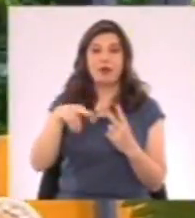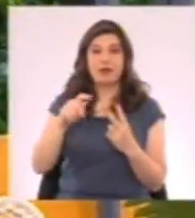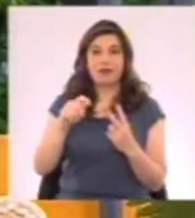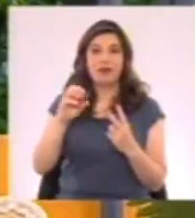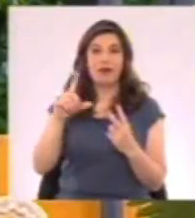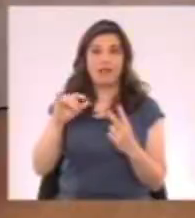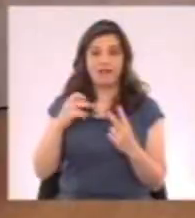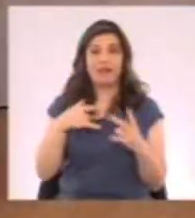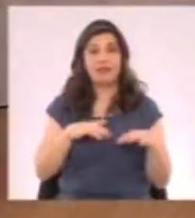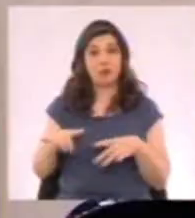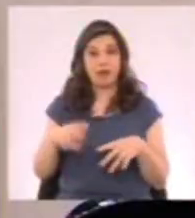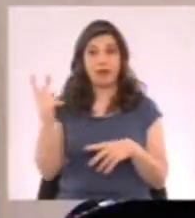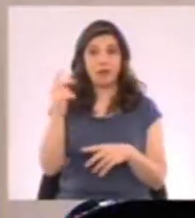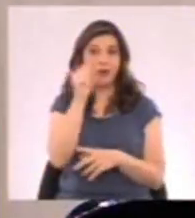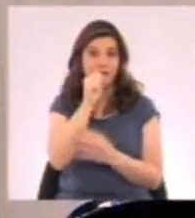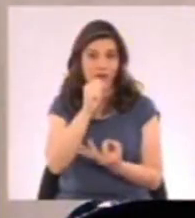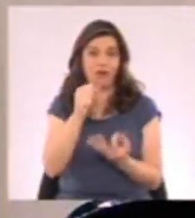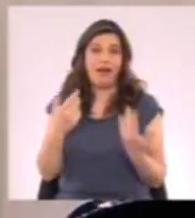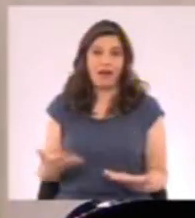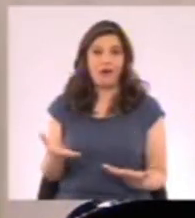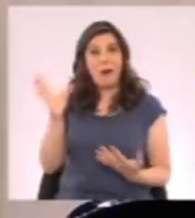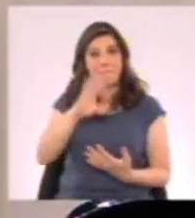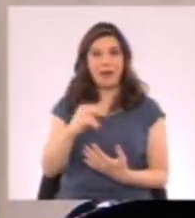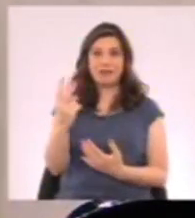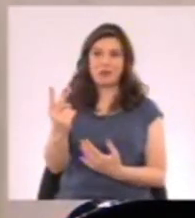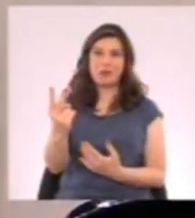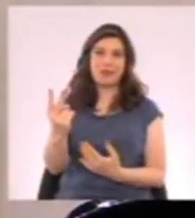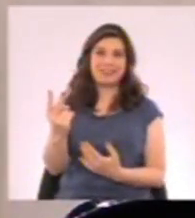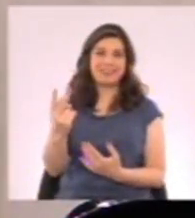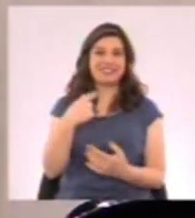Obrigada. Obrigado. Obrigada eu. Obrigado. É tudo.